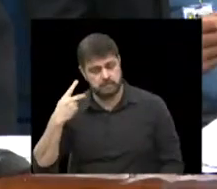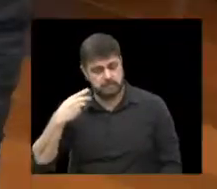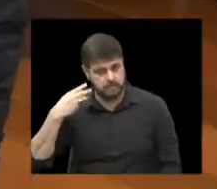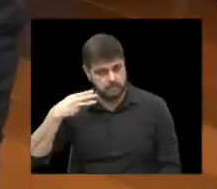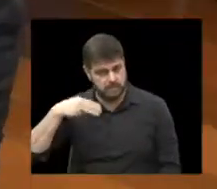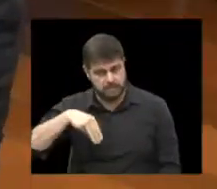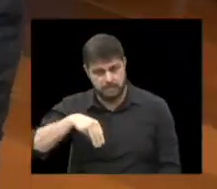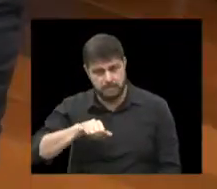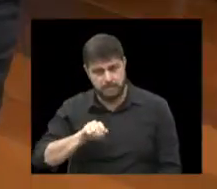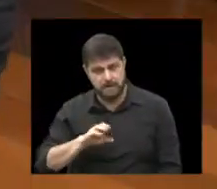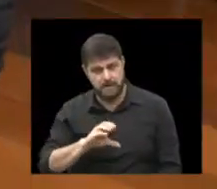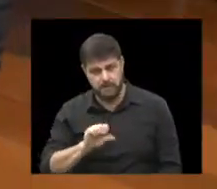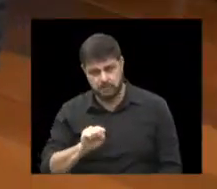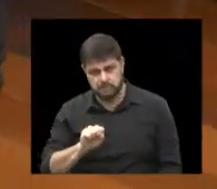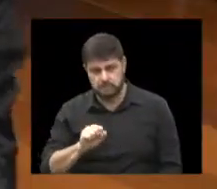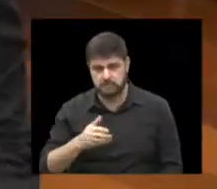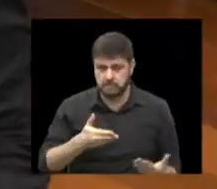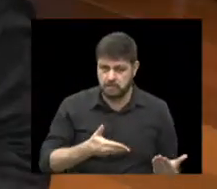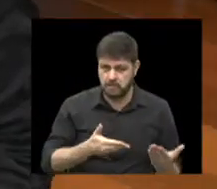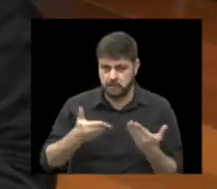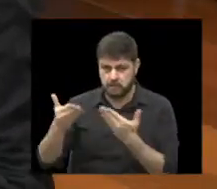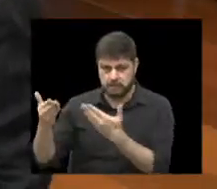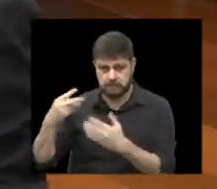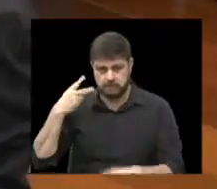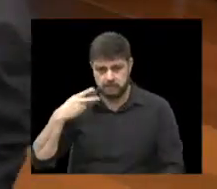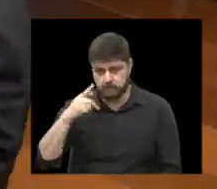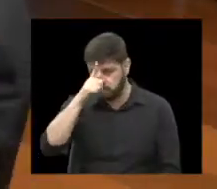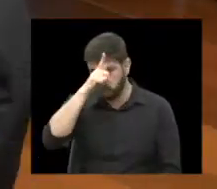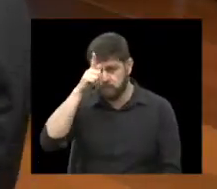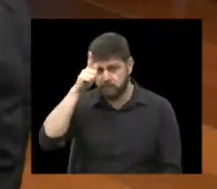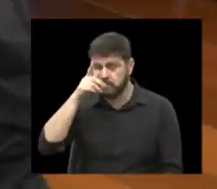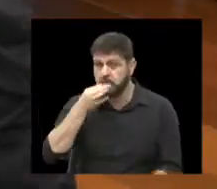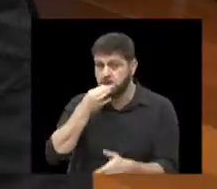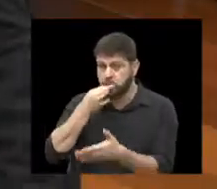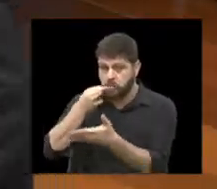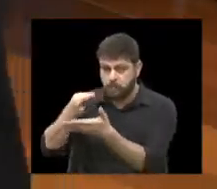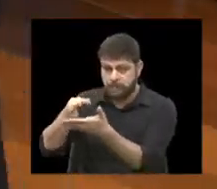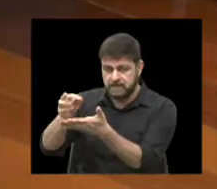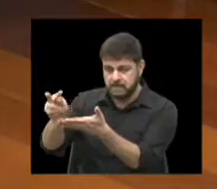presidente, a comissão já deliberaram. Indica o vereador Gustavo Peta para exarar o parecer.